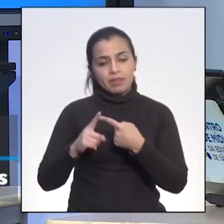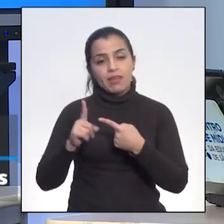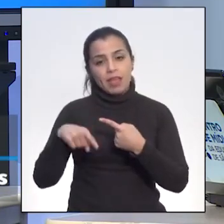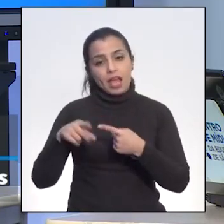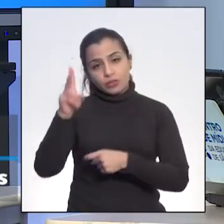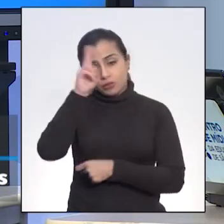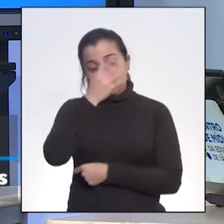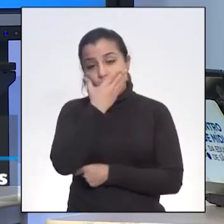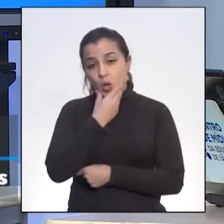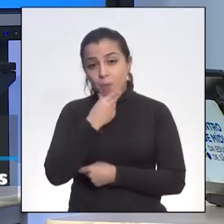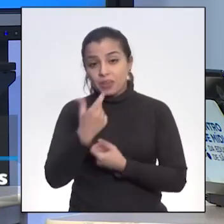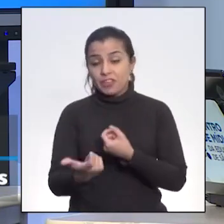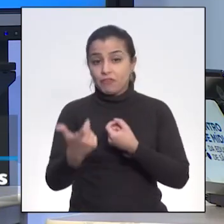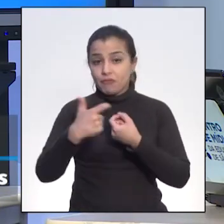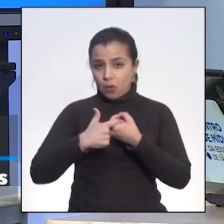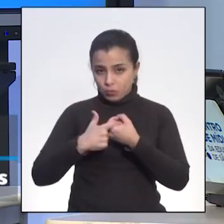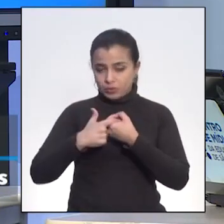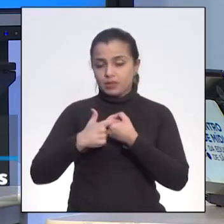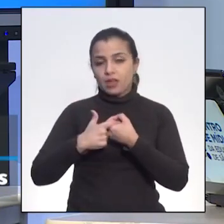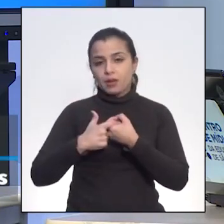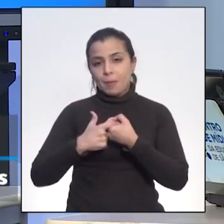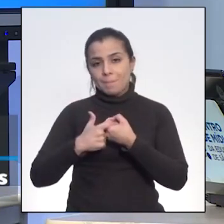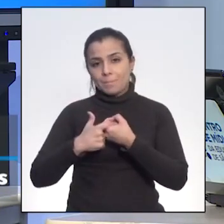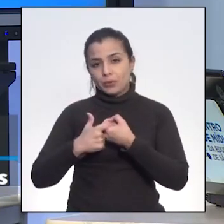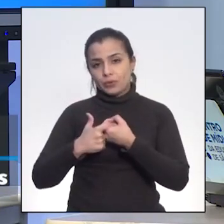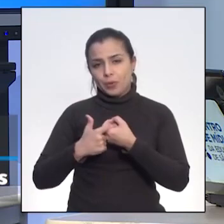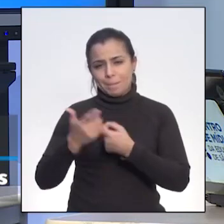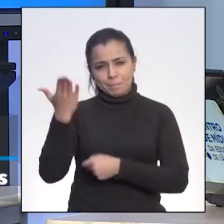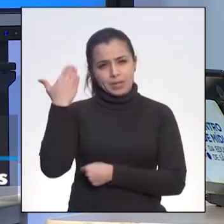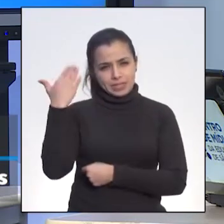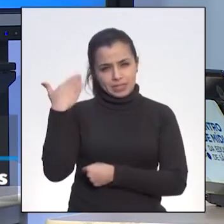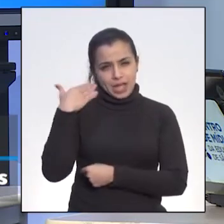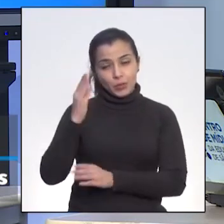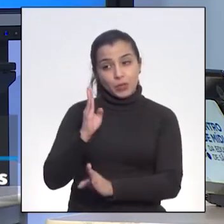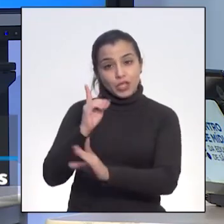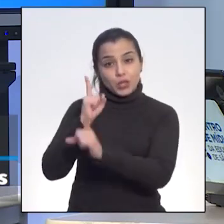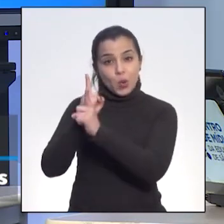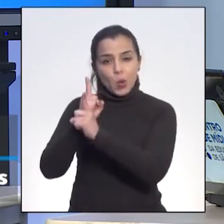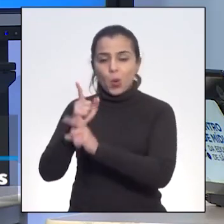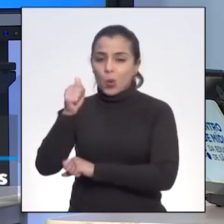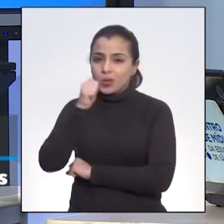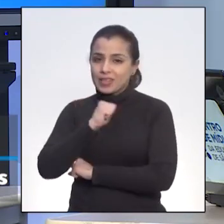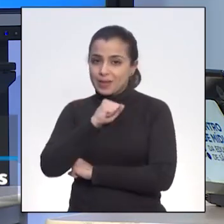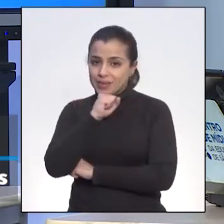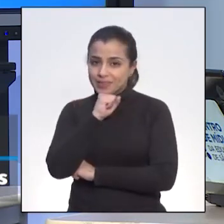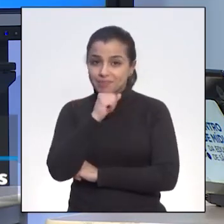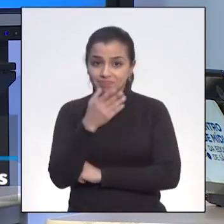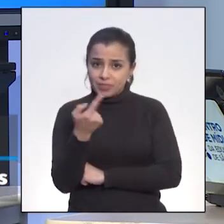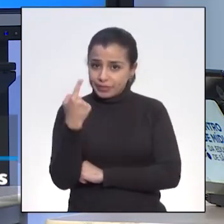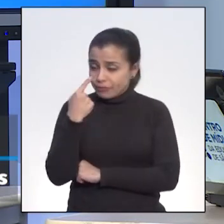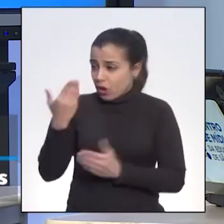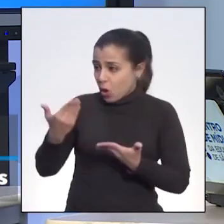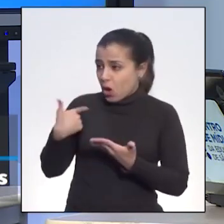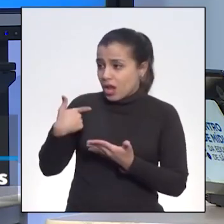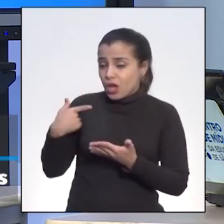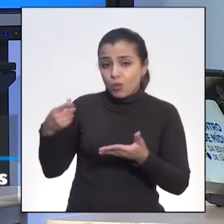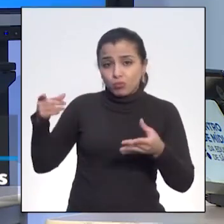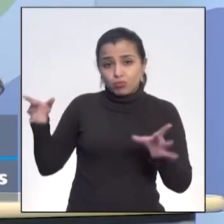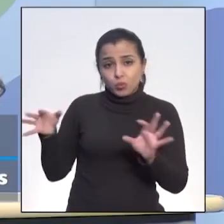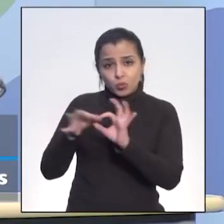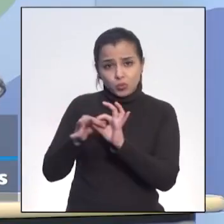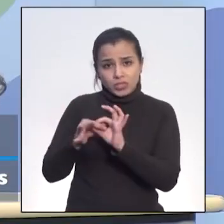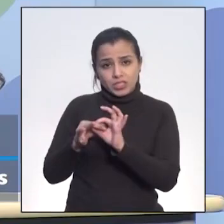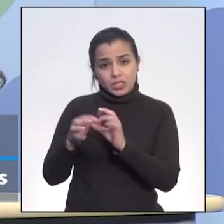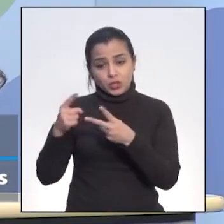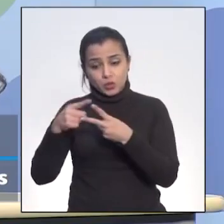contextualizei 2 filmes, né? O seriado que você assistiu, professora, ele lembra um pouquinho da história? Então, ele não tem